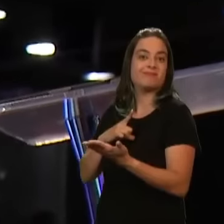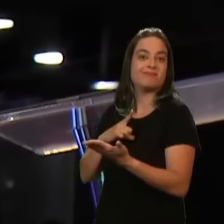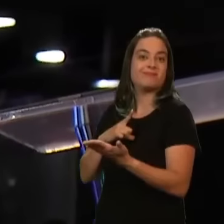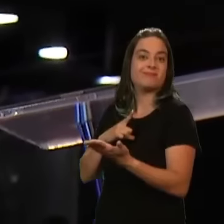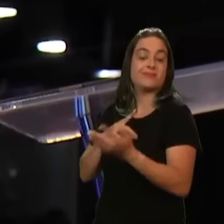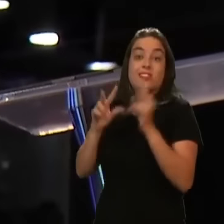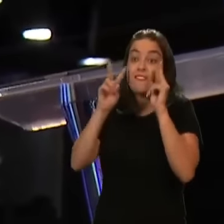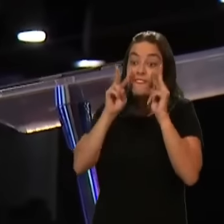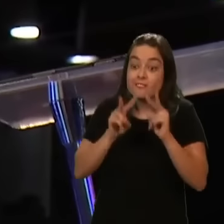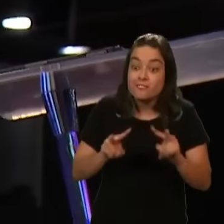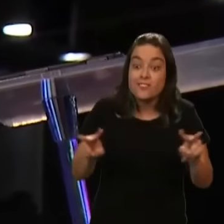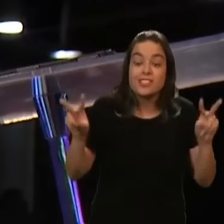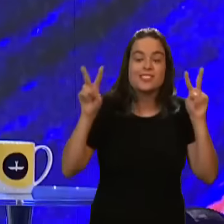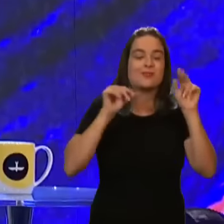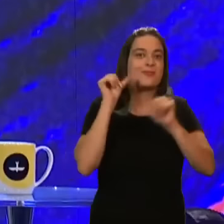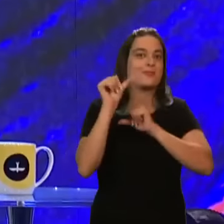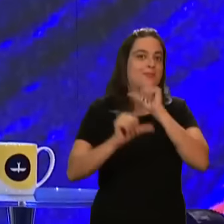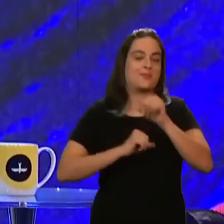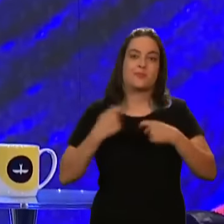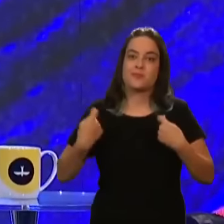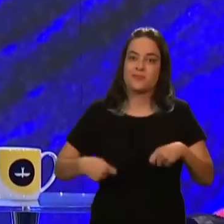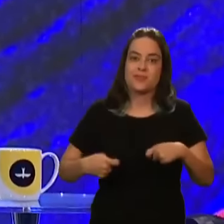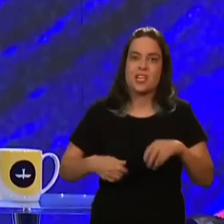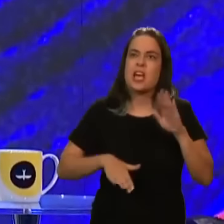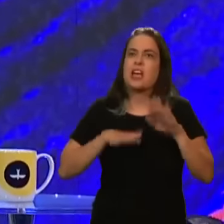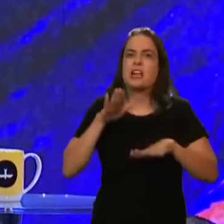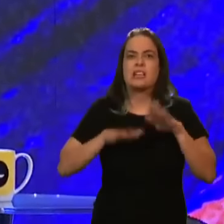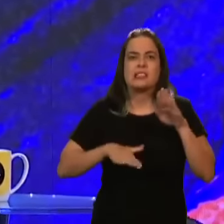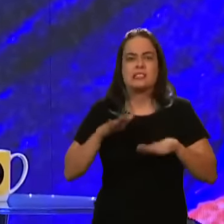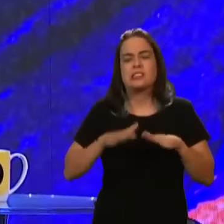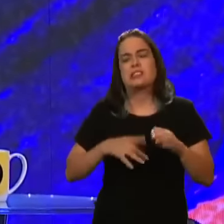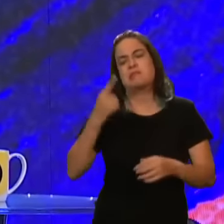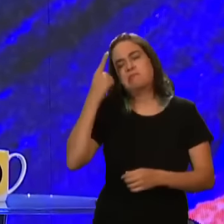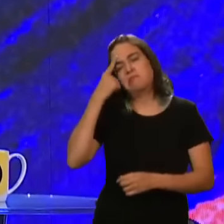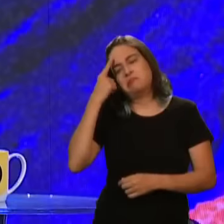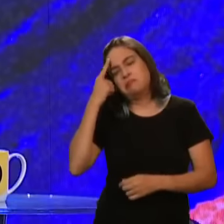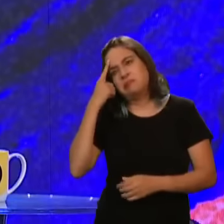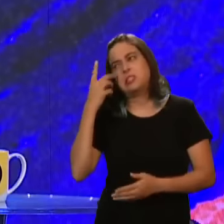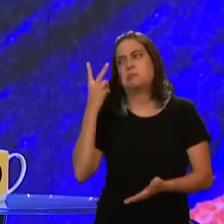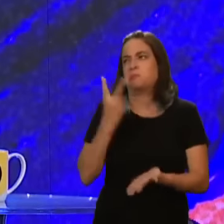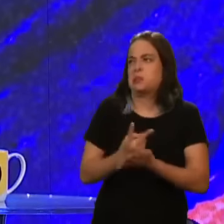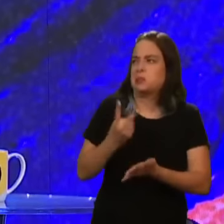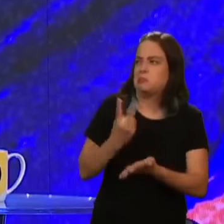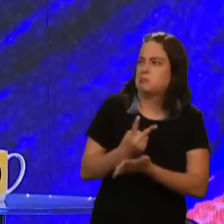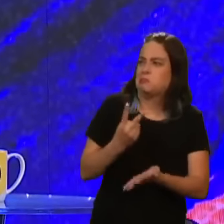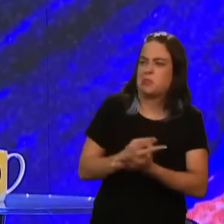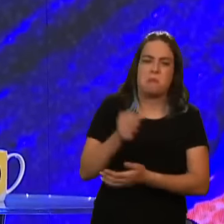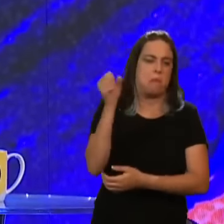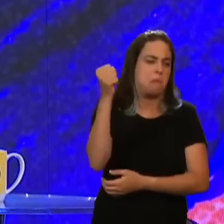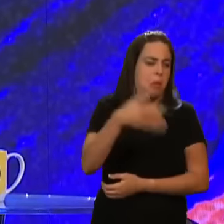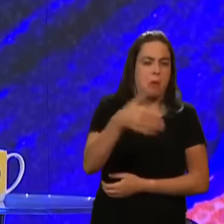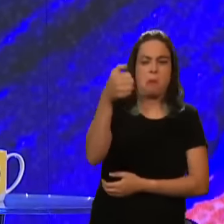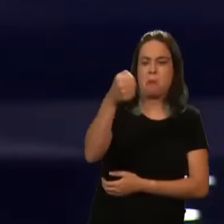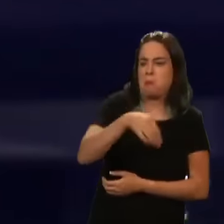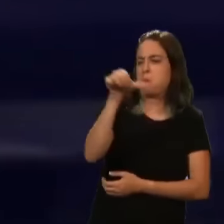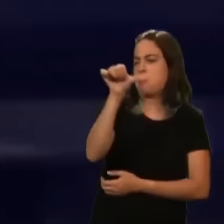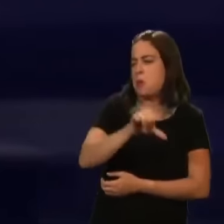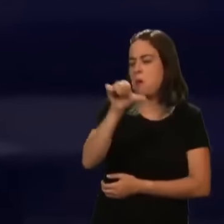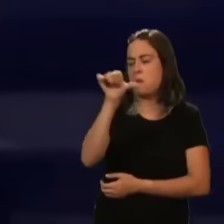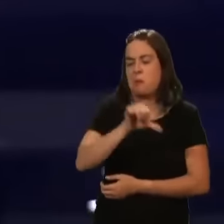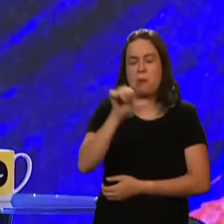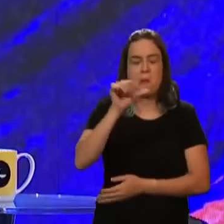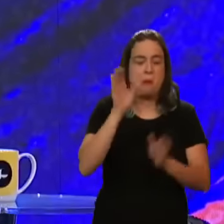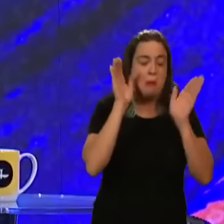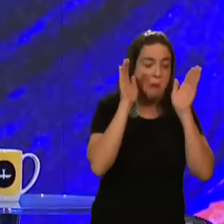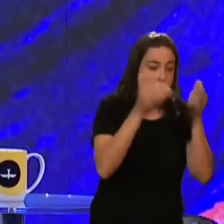Muda a sua visão hoje. Quem sabe você tem vivido tão pessimista. Jesus está querendo pôr a mão nos seus olhos e tirar esse óculos de